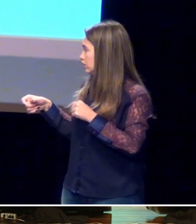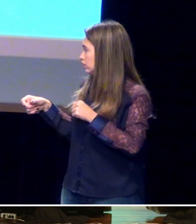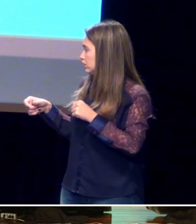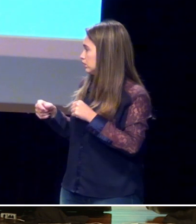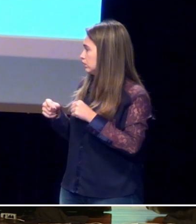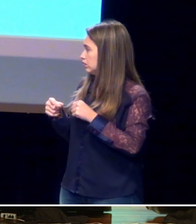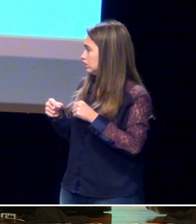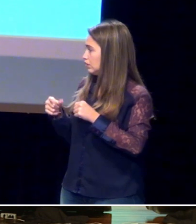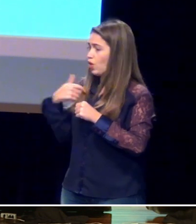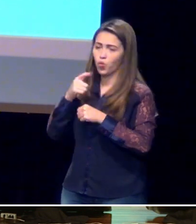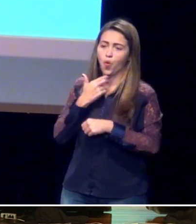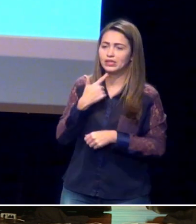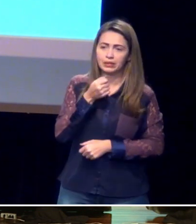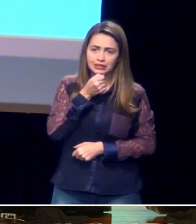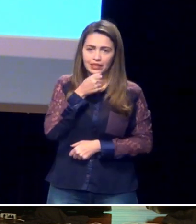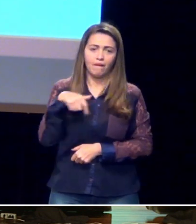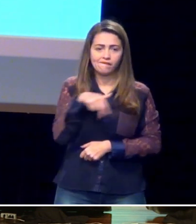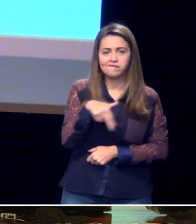quero. TDAH, eu não paro.